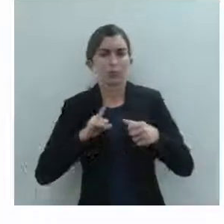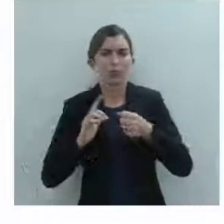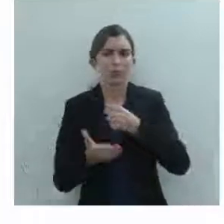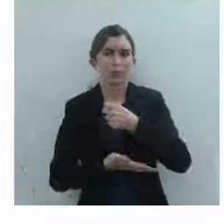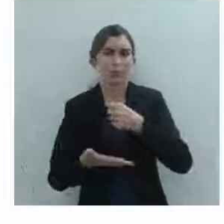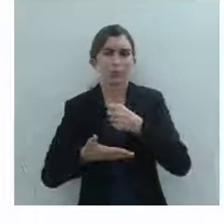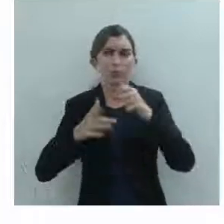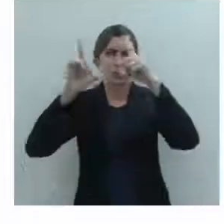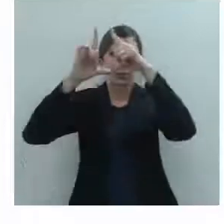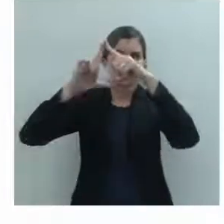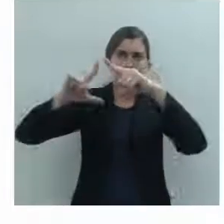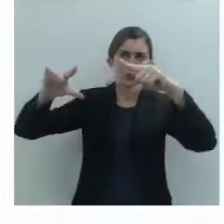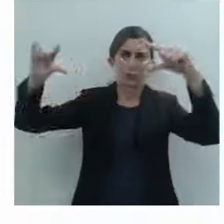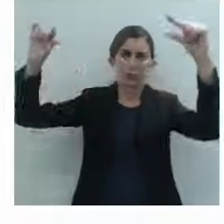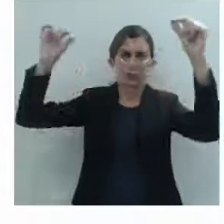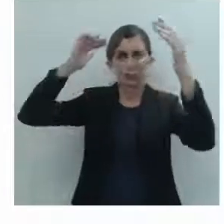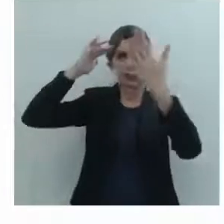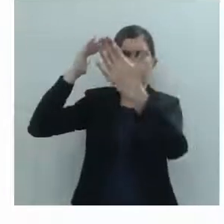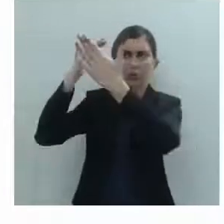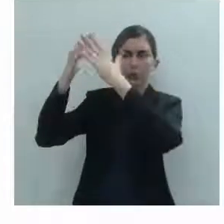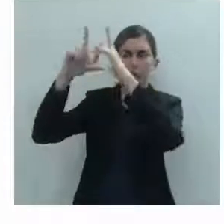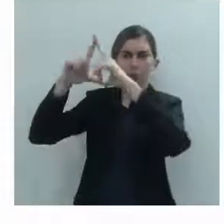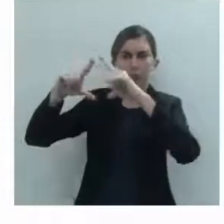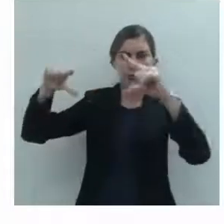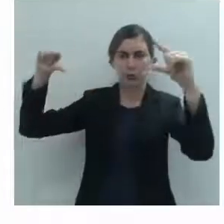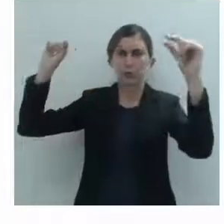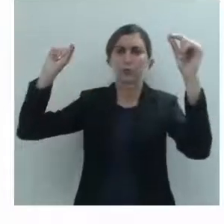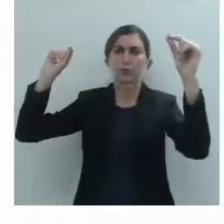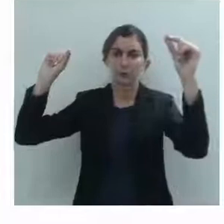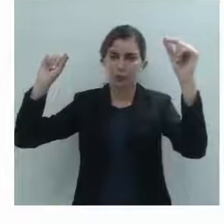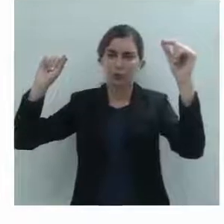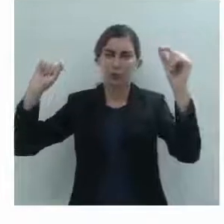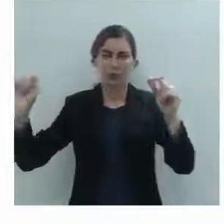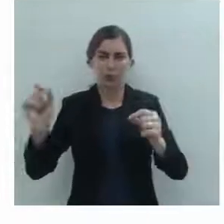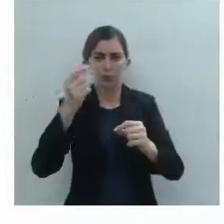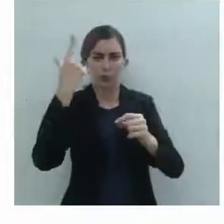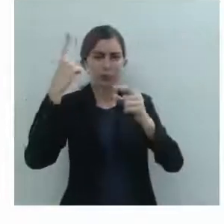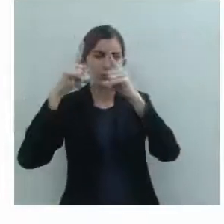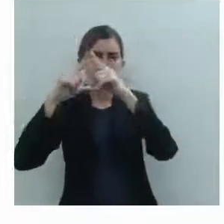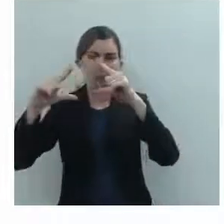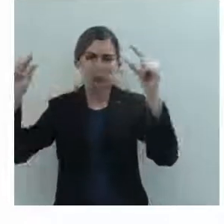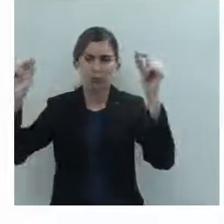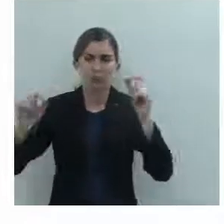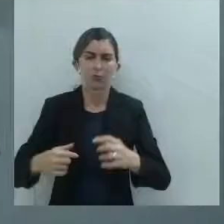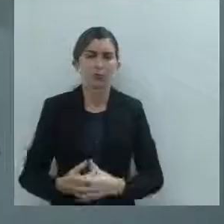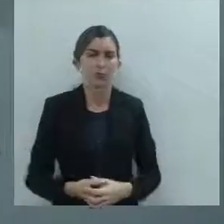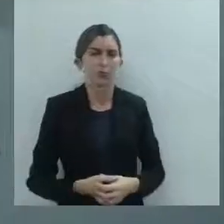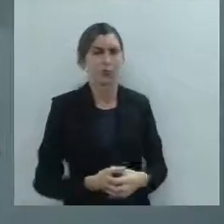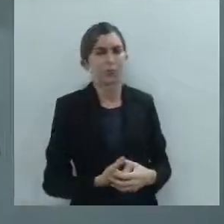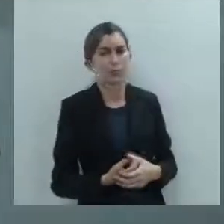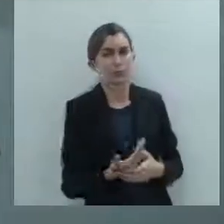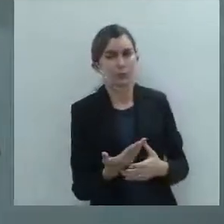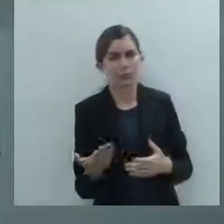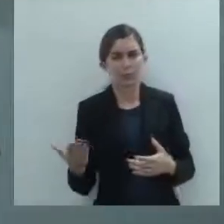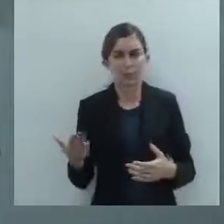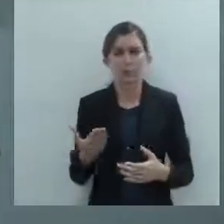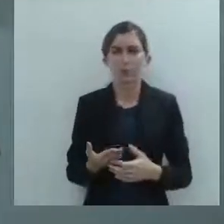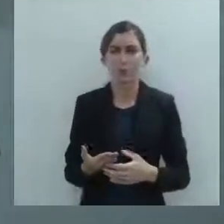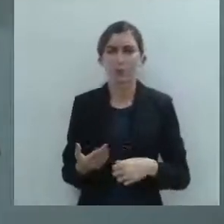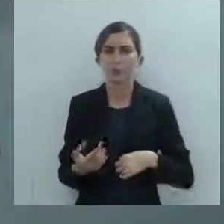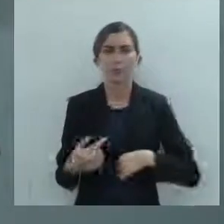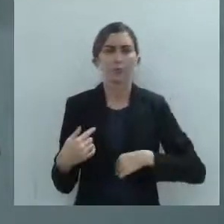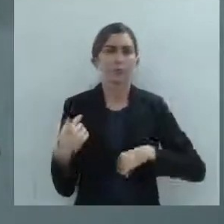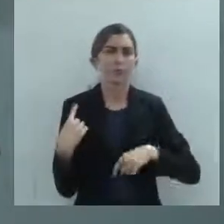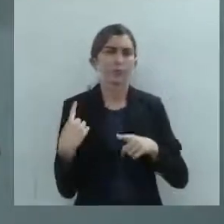base lunar é bem diferente do nosso que tem base solar bacana mas aqui para mim Robertão